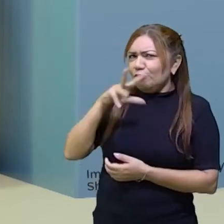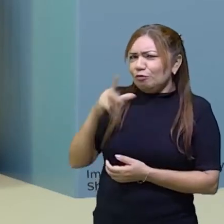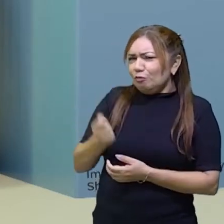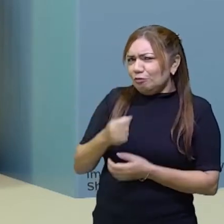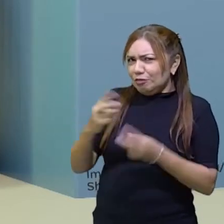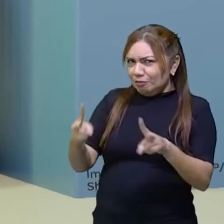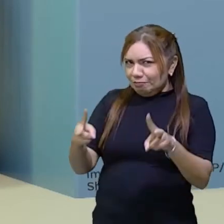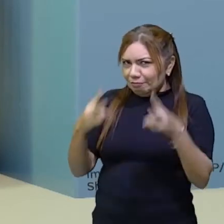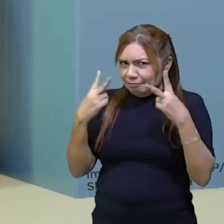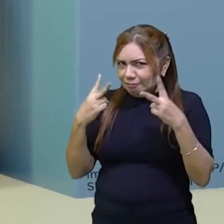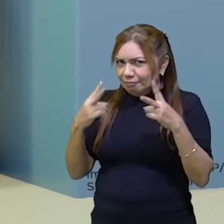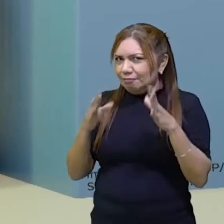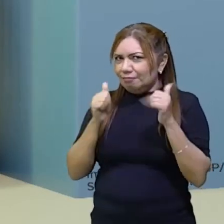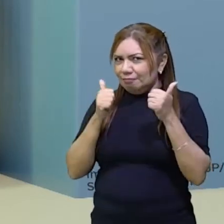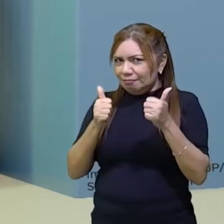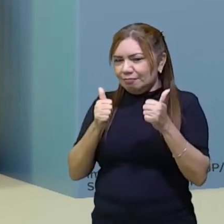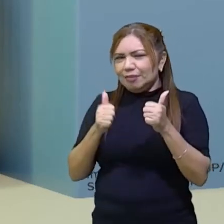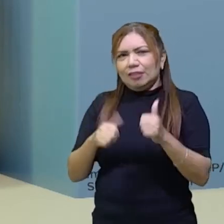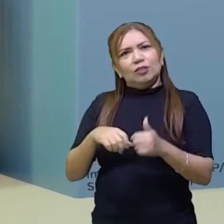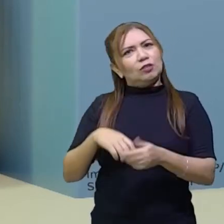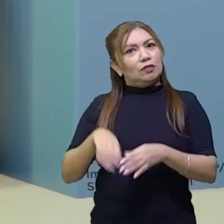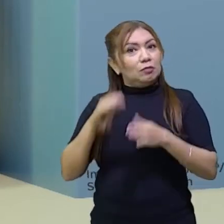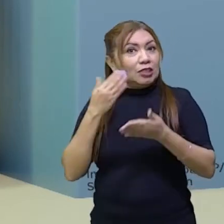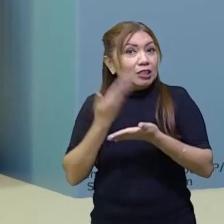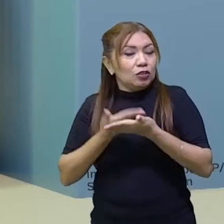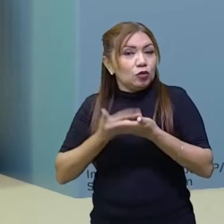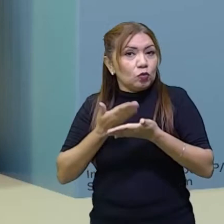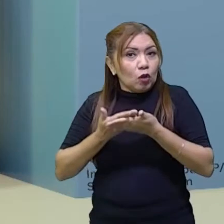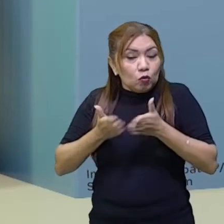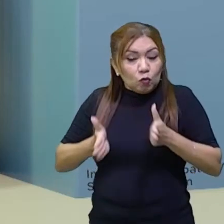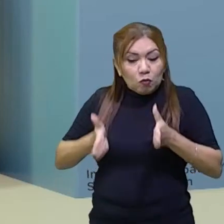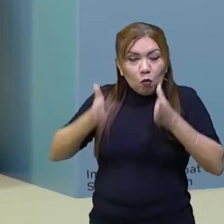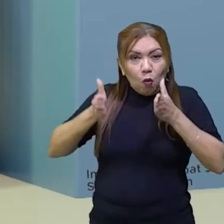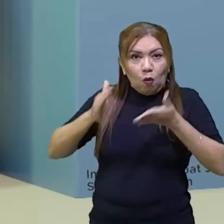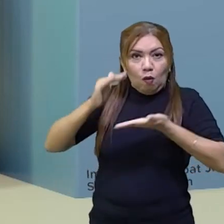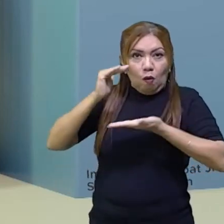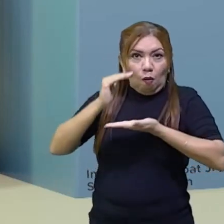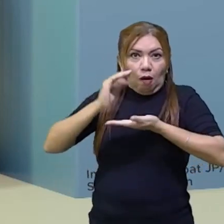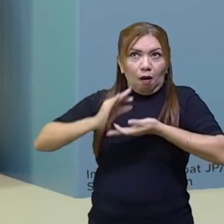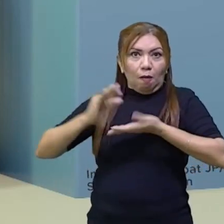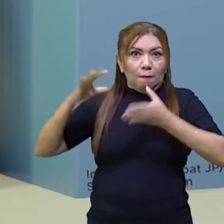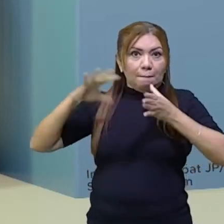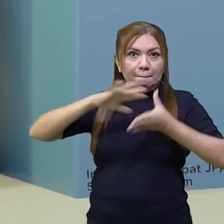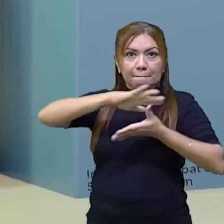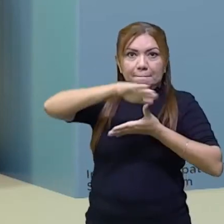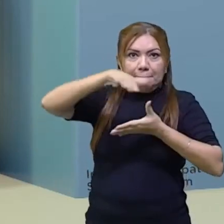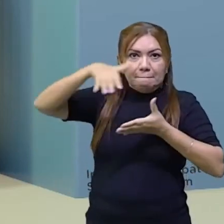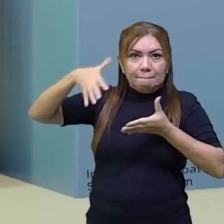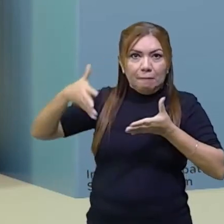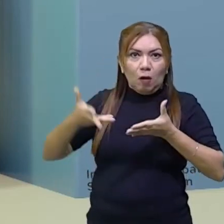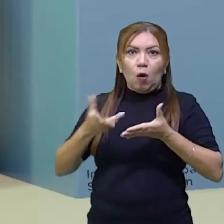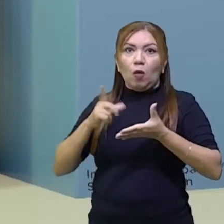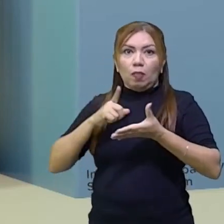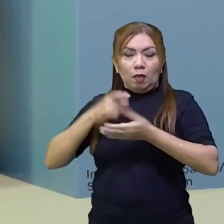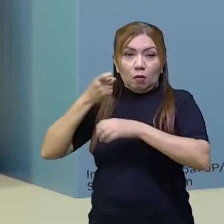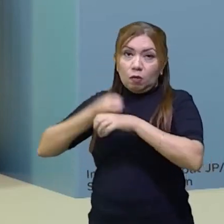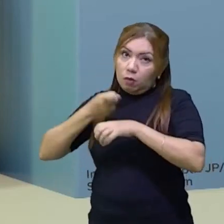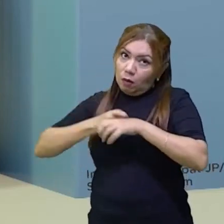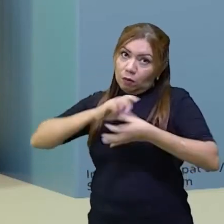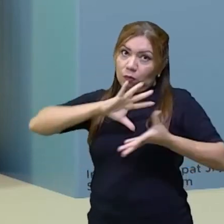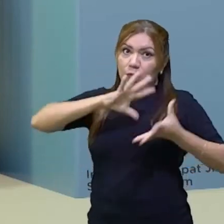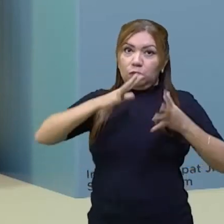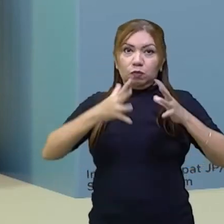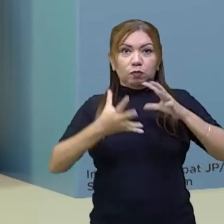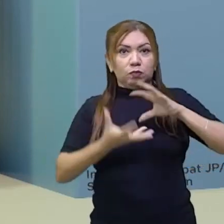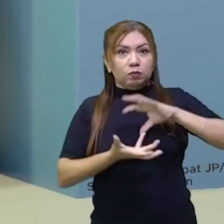nossa aula de matemática nós vamos dar hoje sobre formas geométricas espaciais com foco nos poliedros e corpos